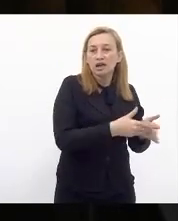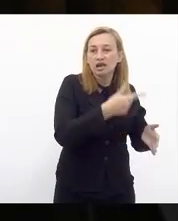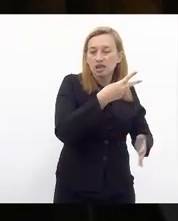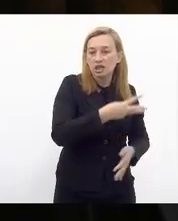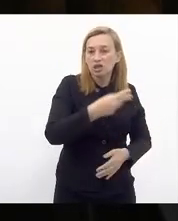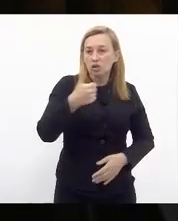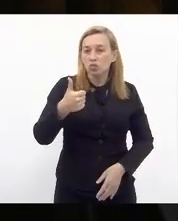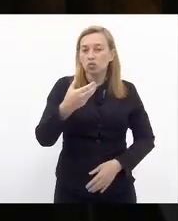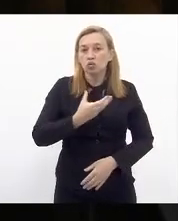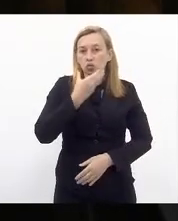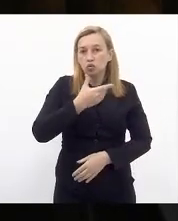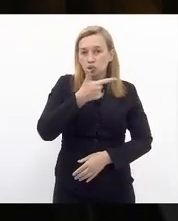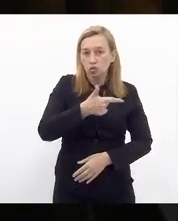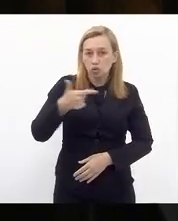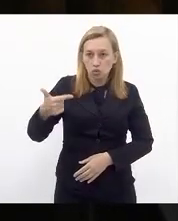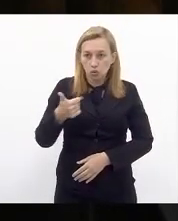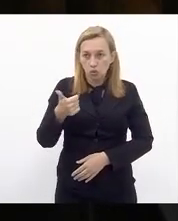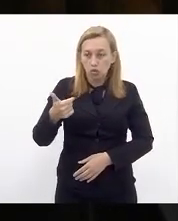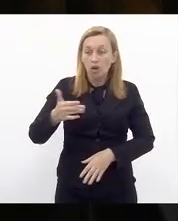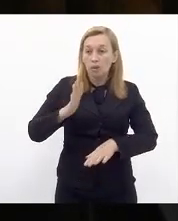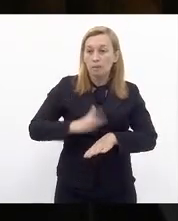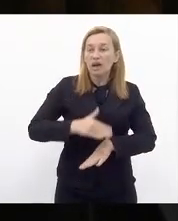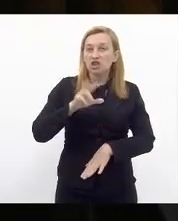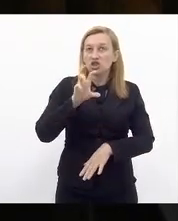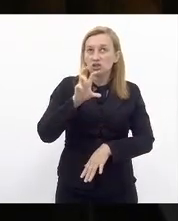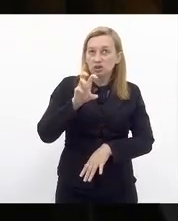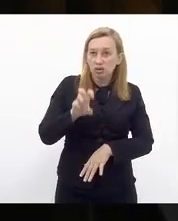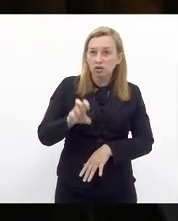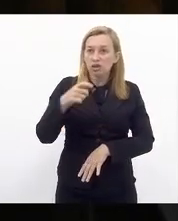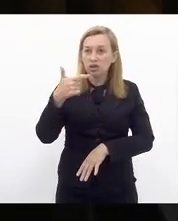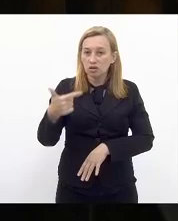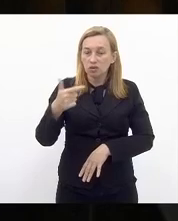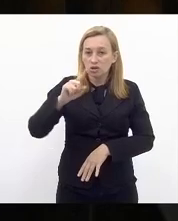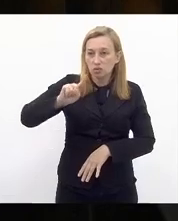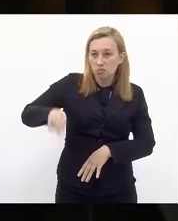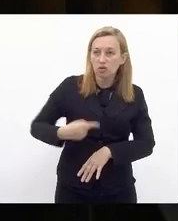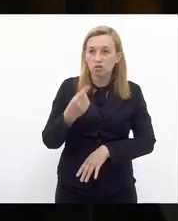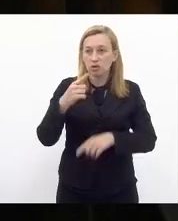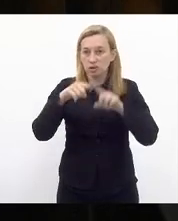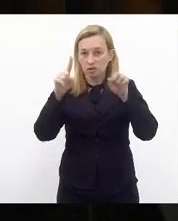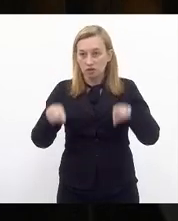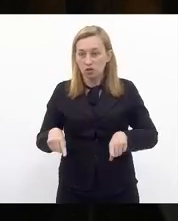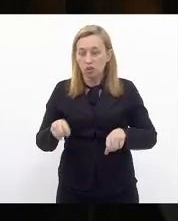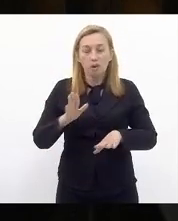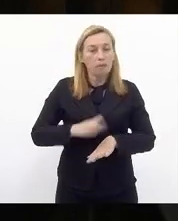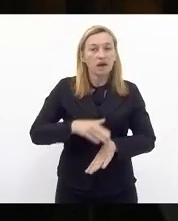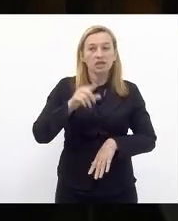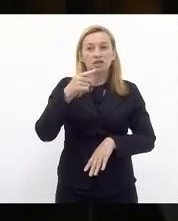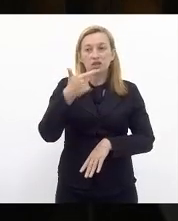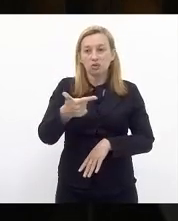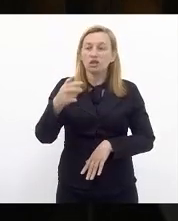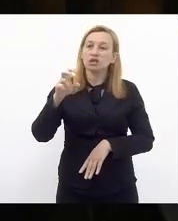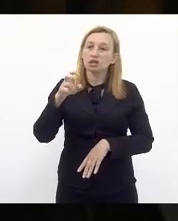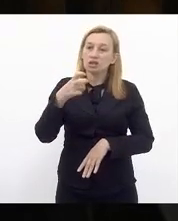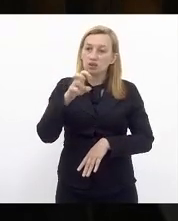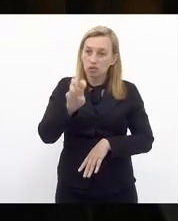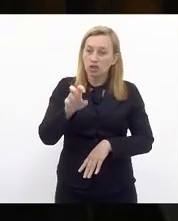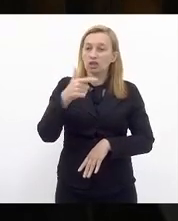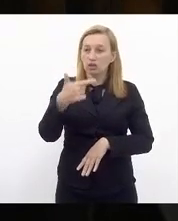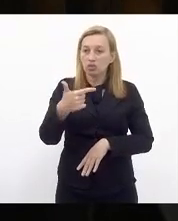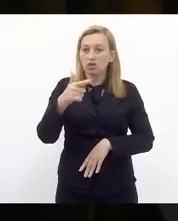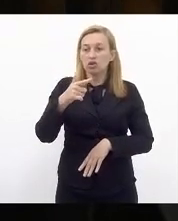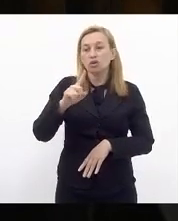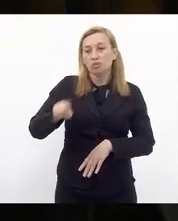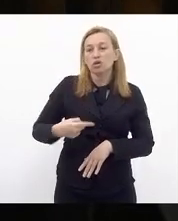de 2022 mais de 52 mil servidores mais de 52 mil servidores